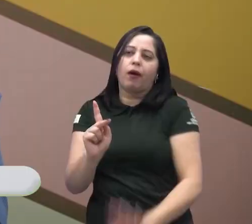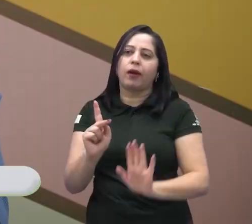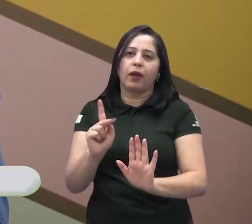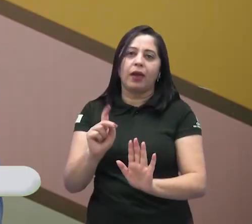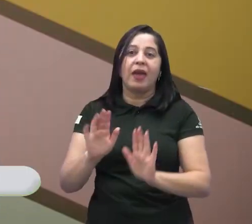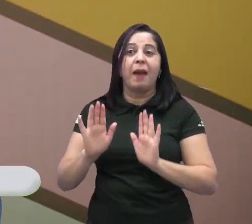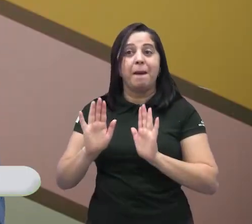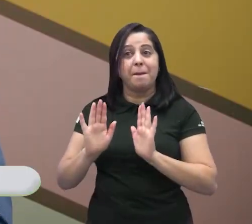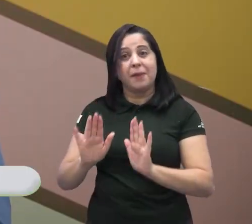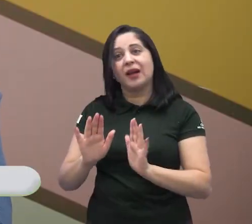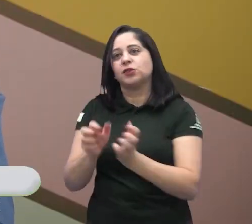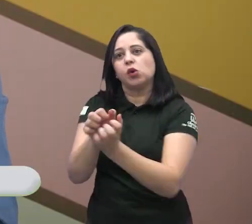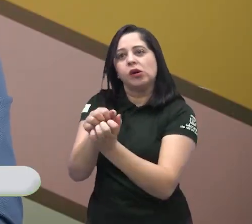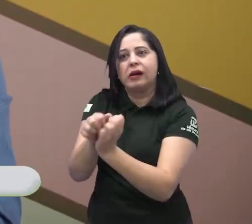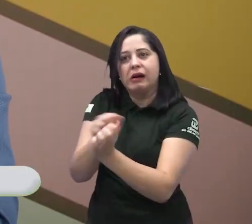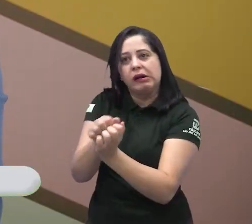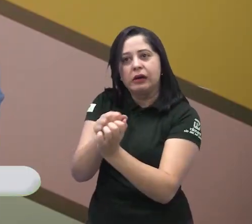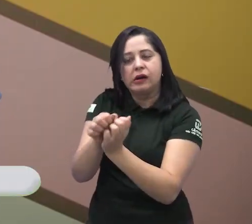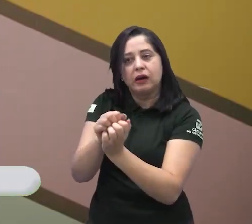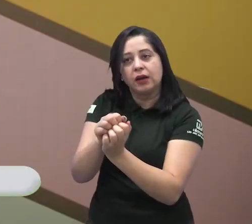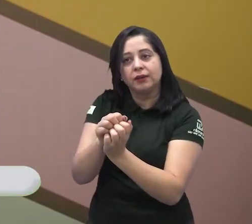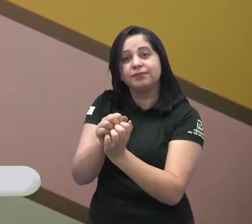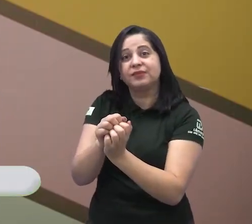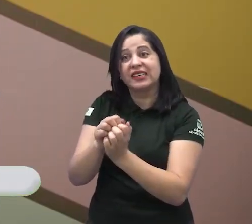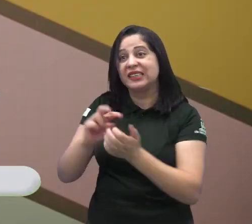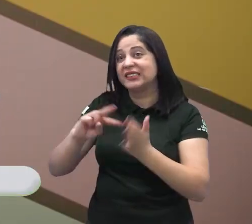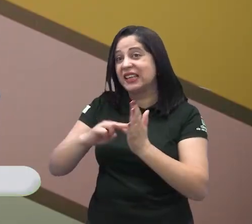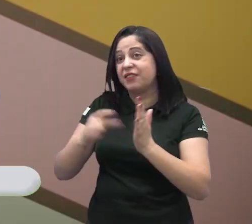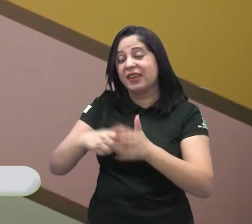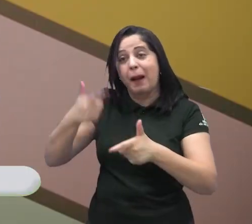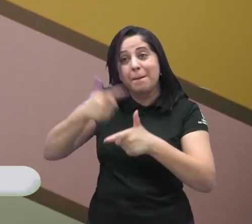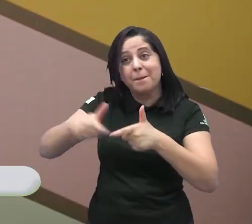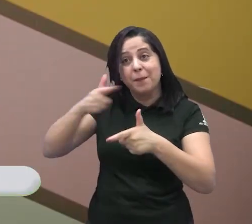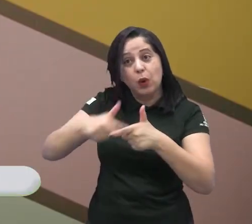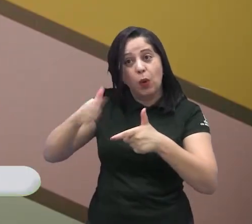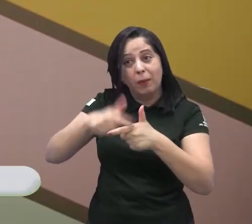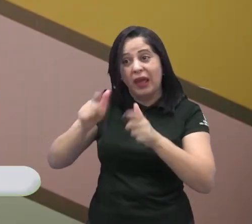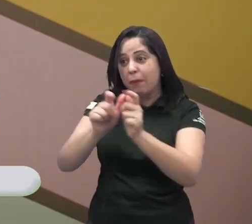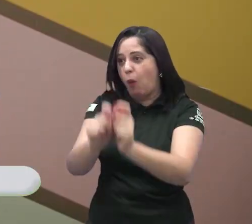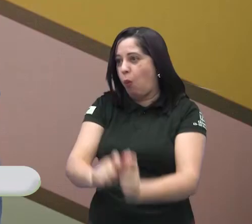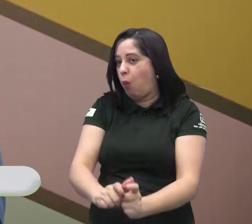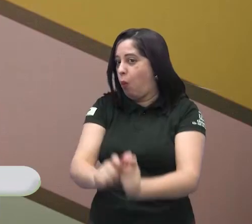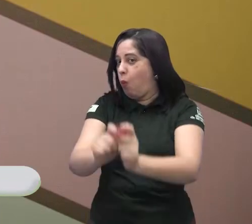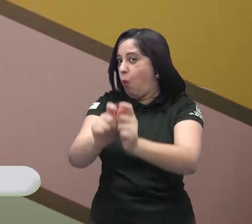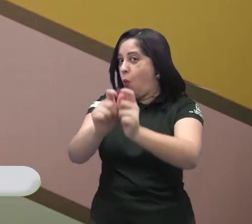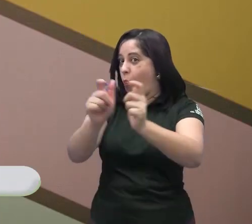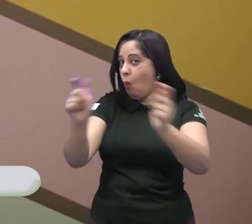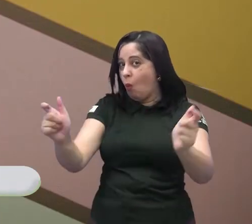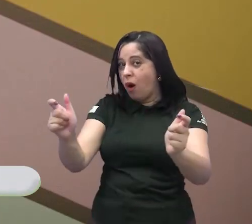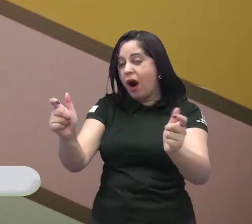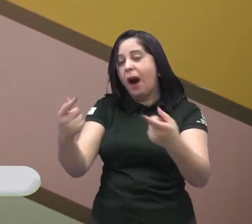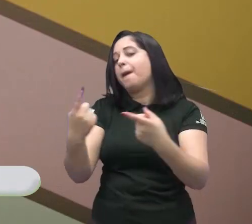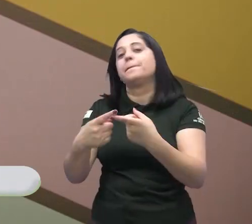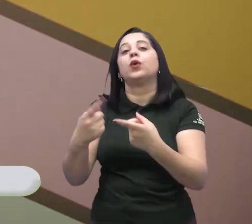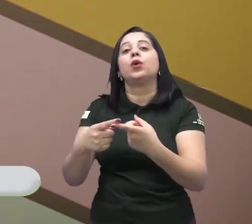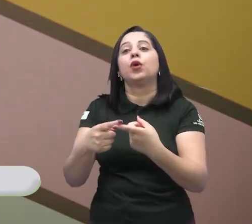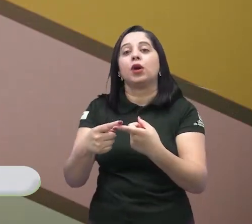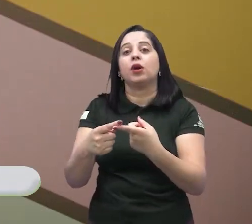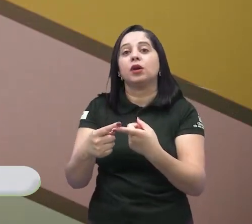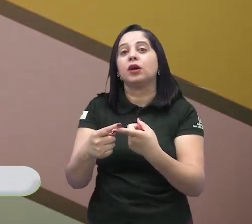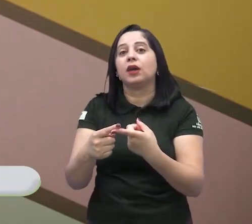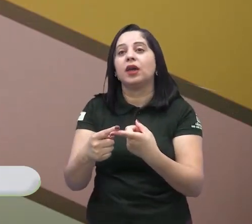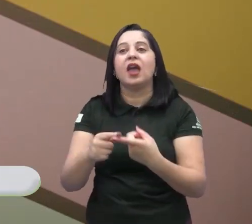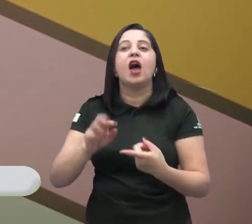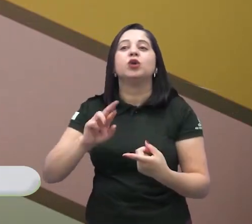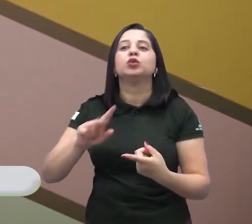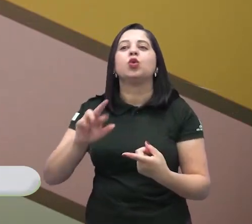gente vai lá e desconta nos dentes. Basicamente, o bruxismo é um problema hoje cada vez mais comum, porque a